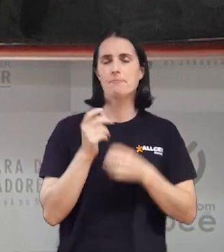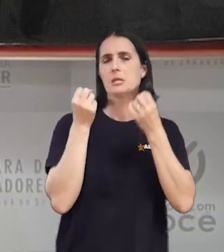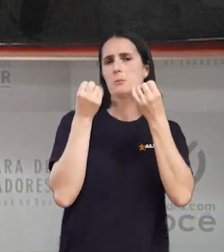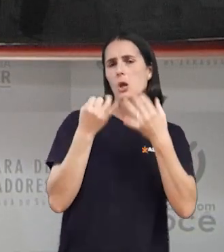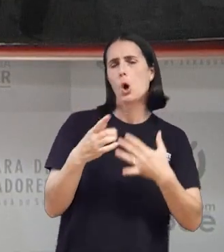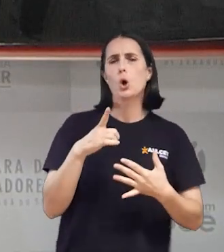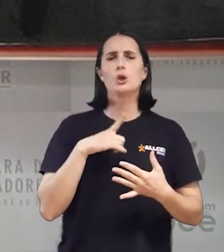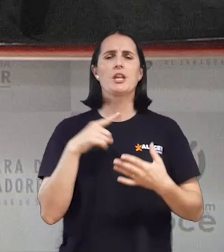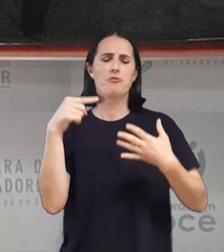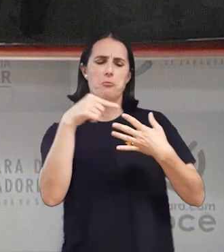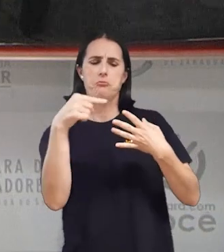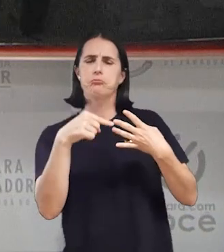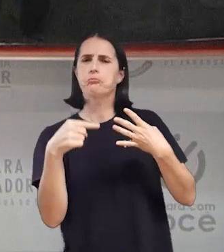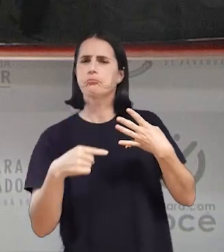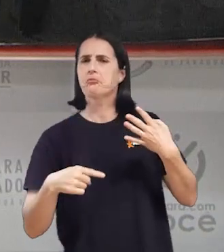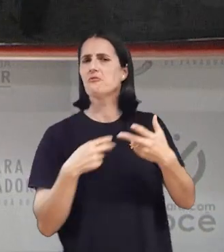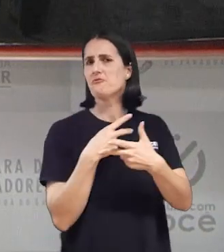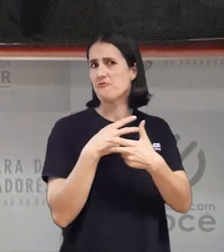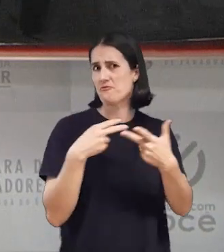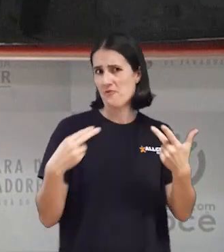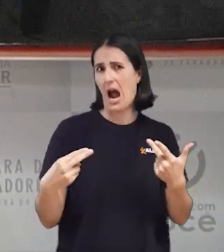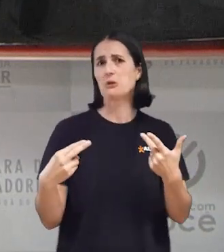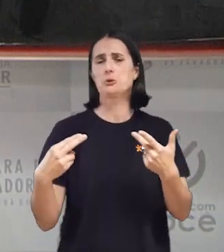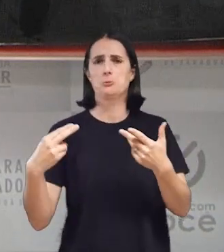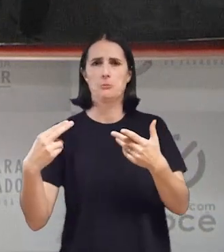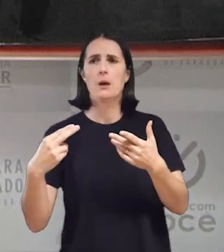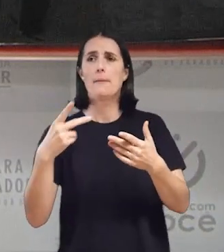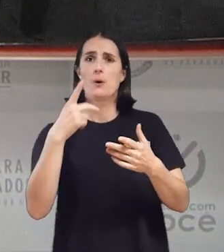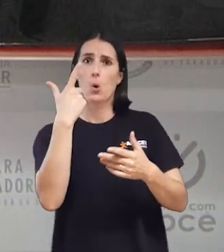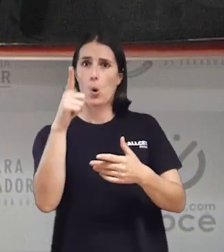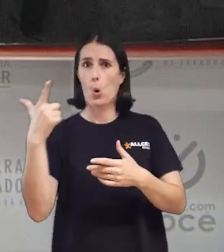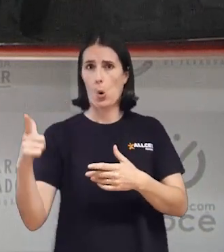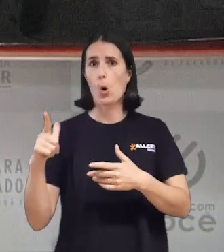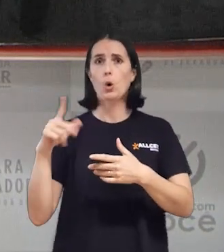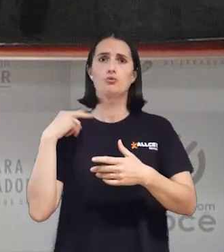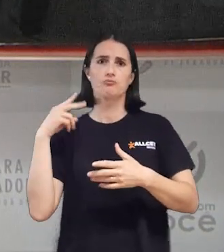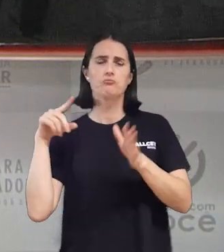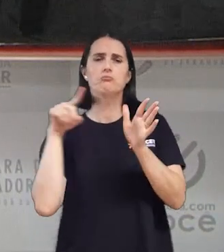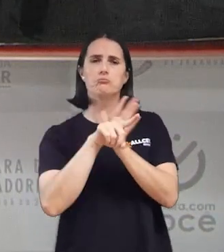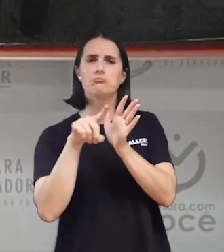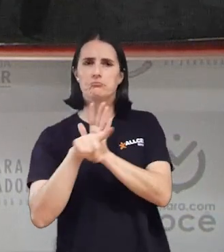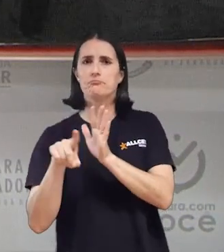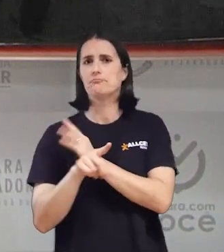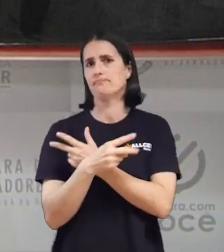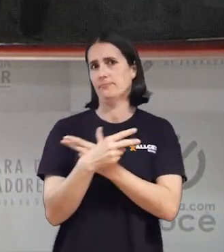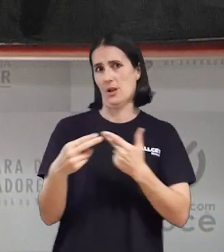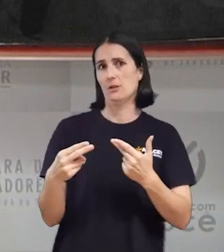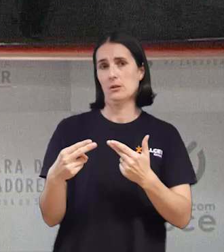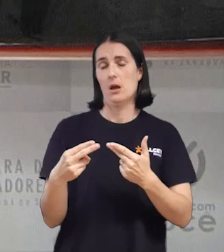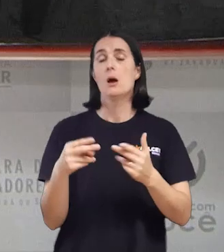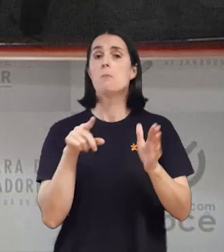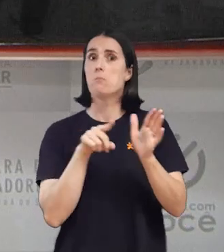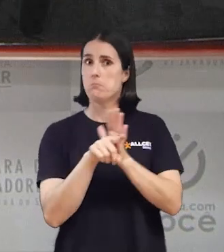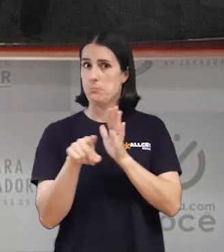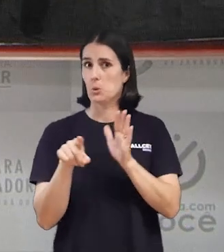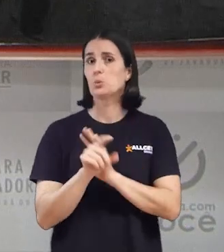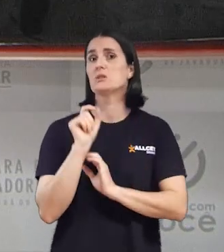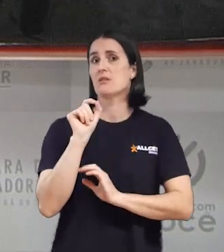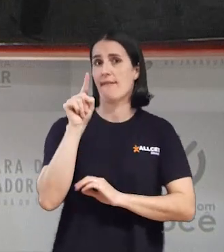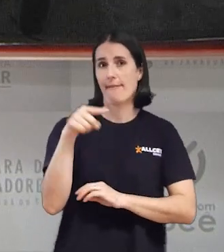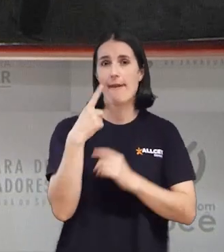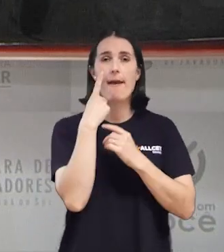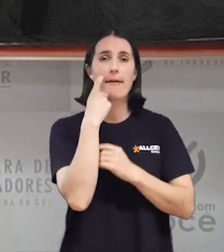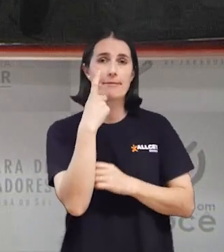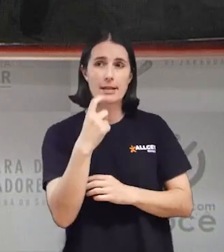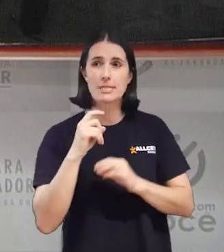chapo destacou que teve muitos pontos abordados e questionados pelos outros parlamentares questões que